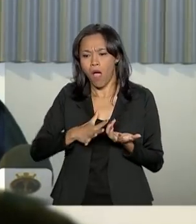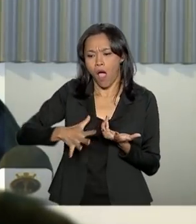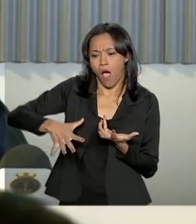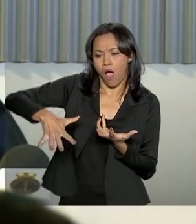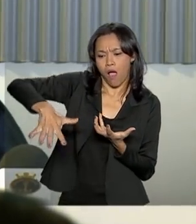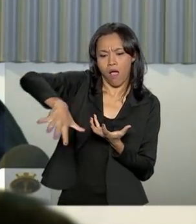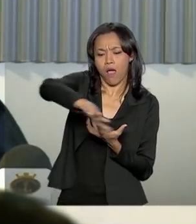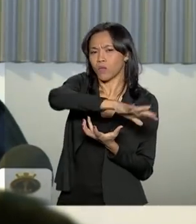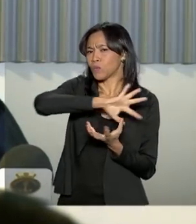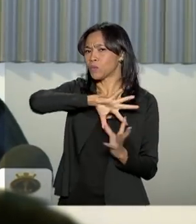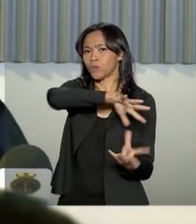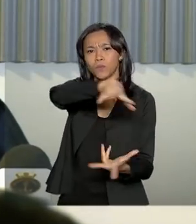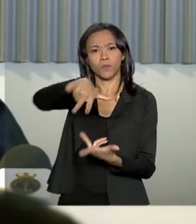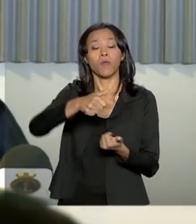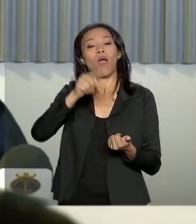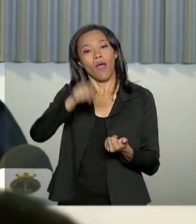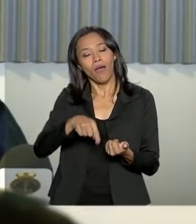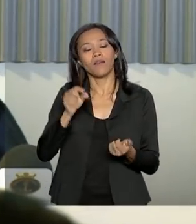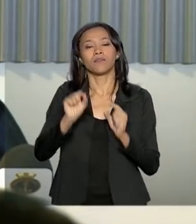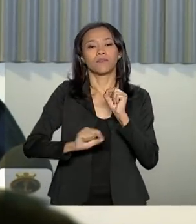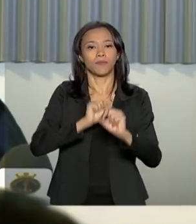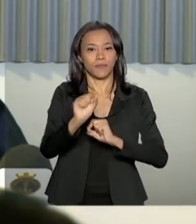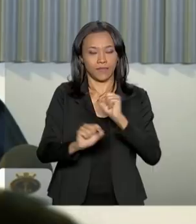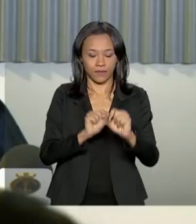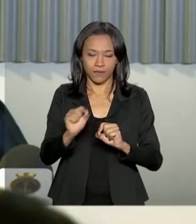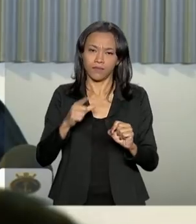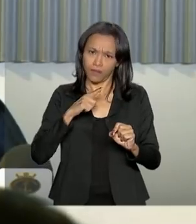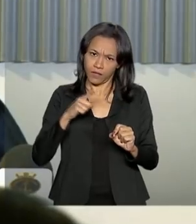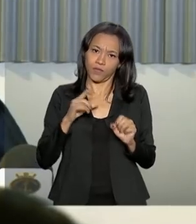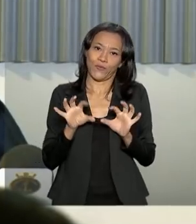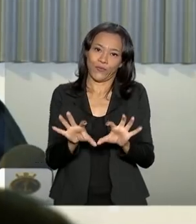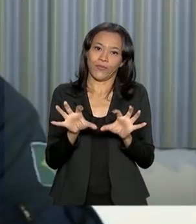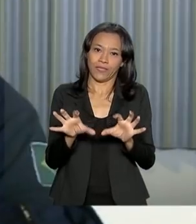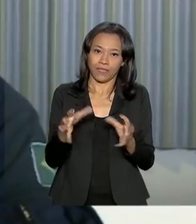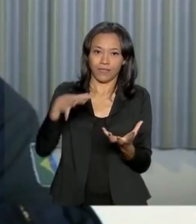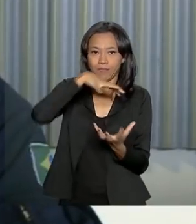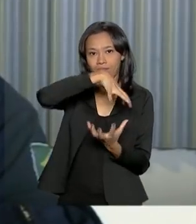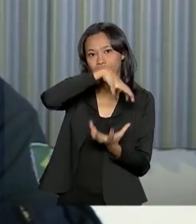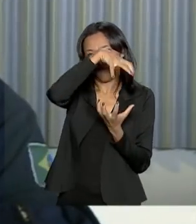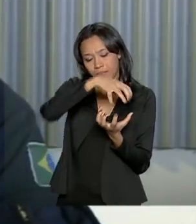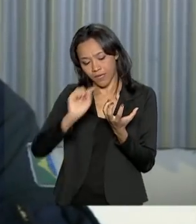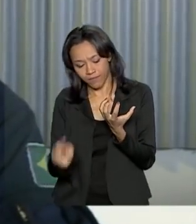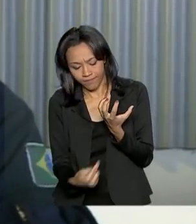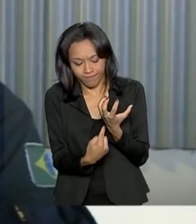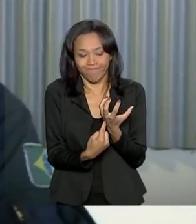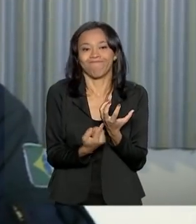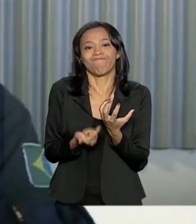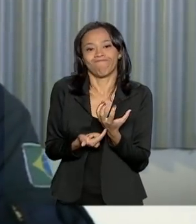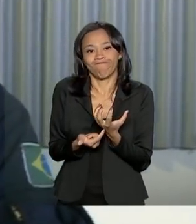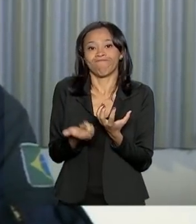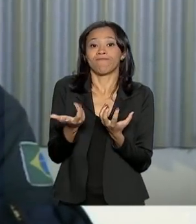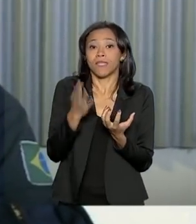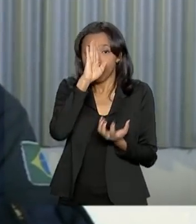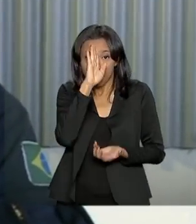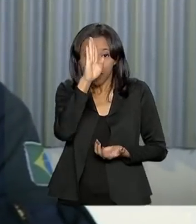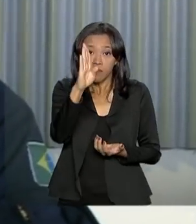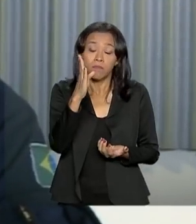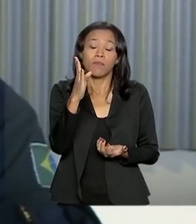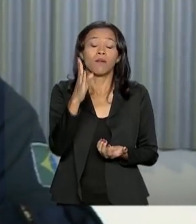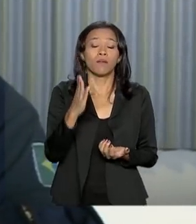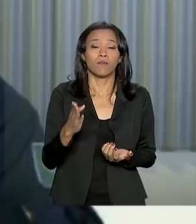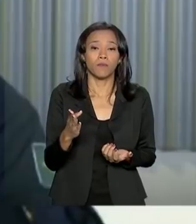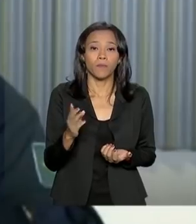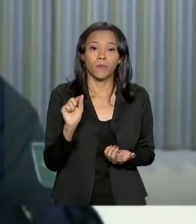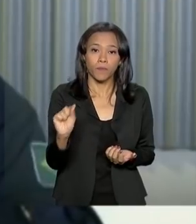ela é influenciada fundamentalmente pela Antártica. A principal riqueza e a riqueza mais